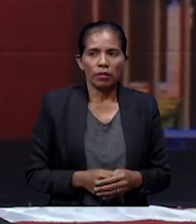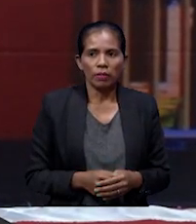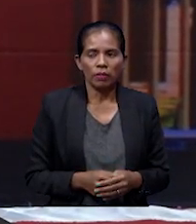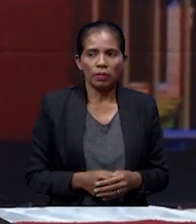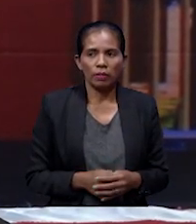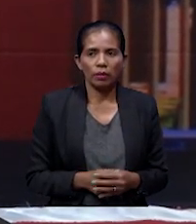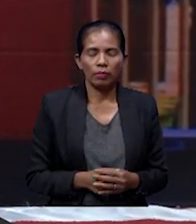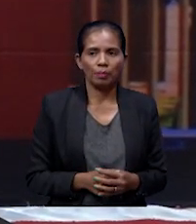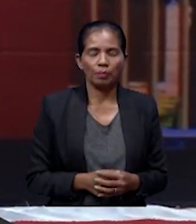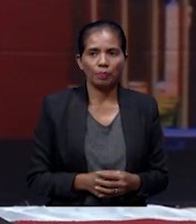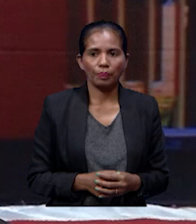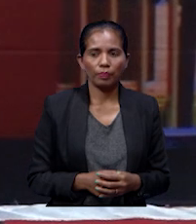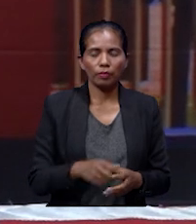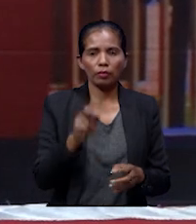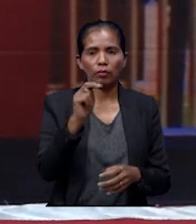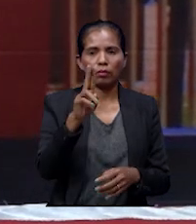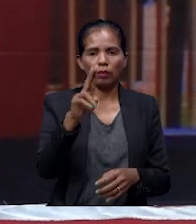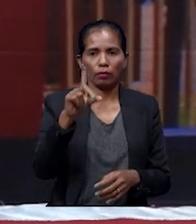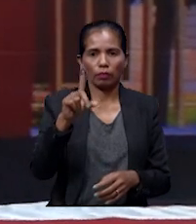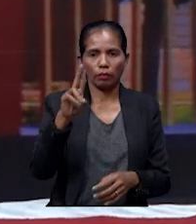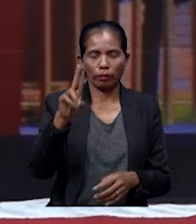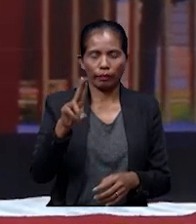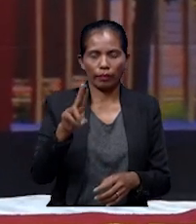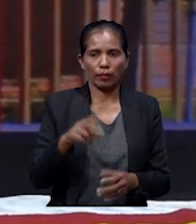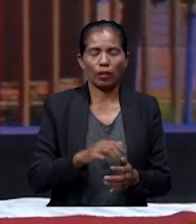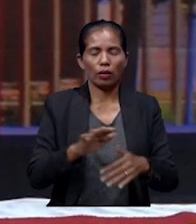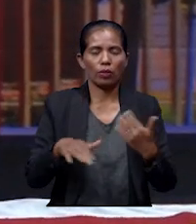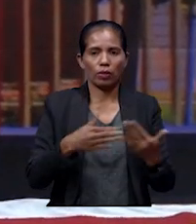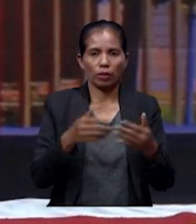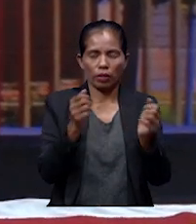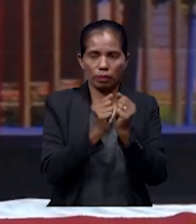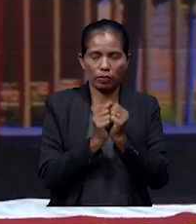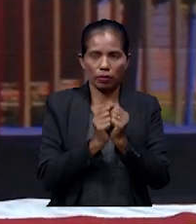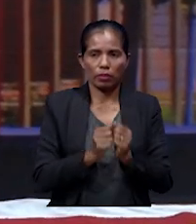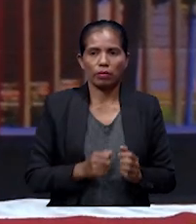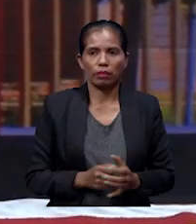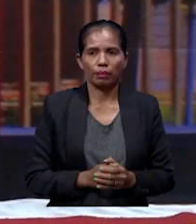Nulo na Bahia, total o se voto nulo, né? Hamutu